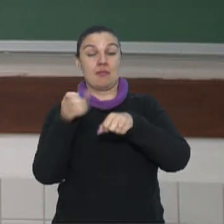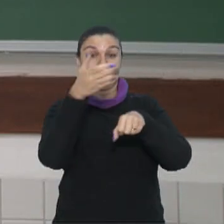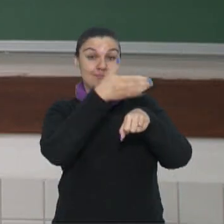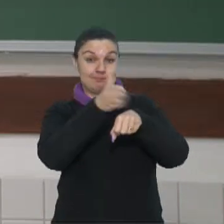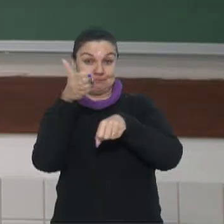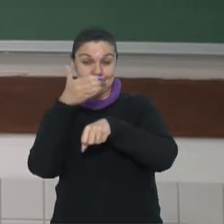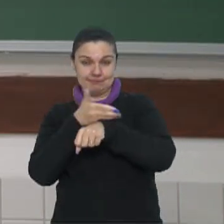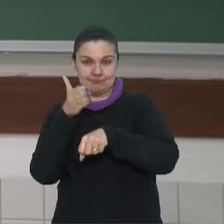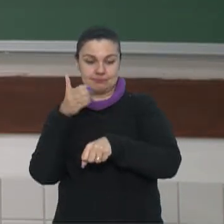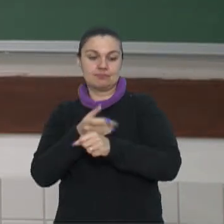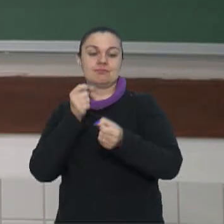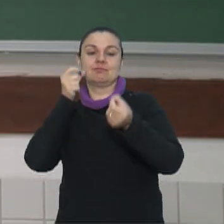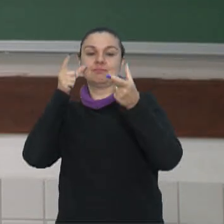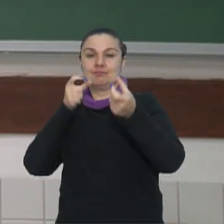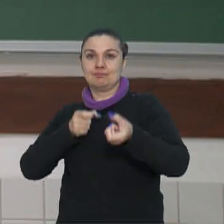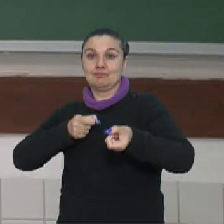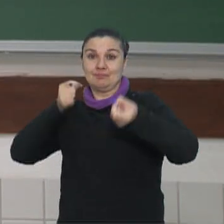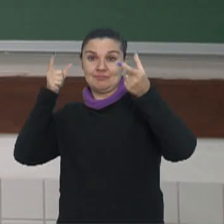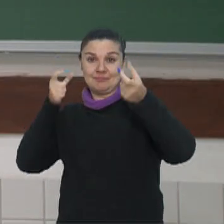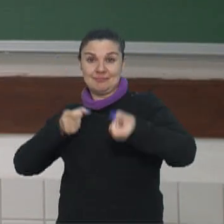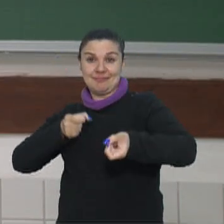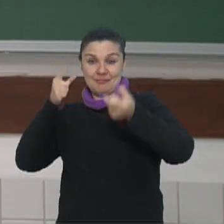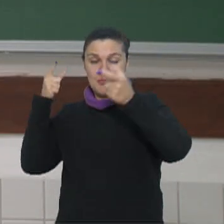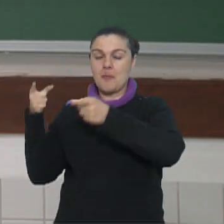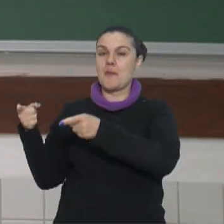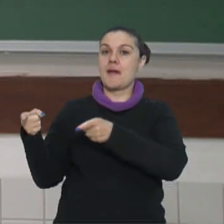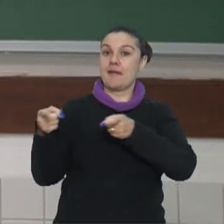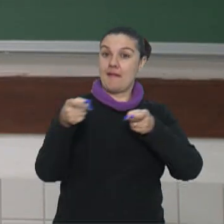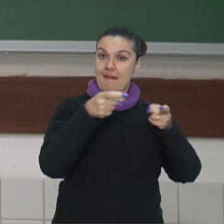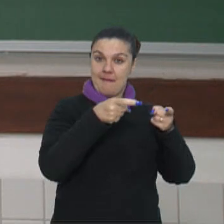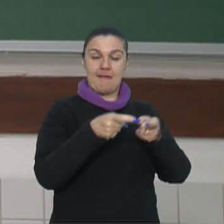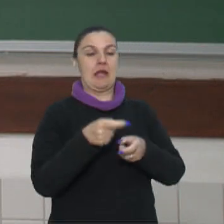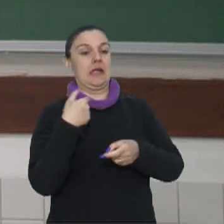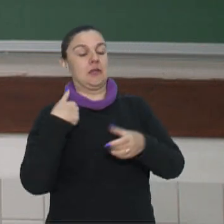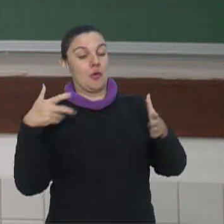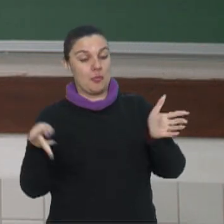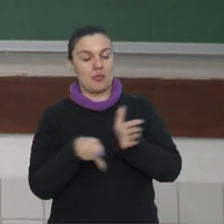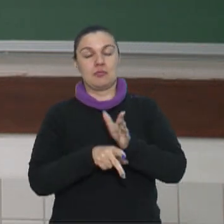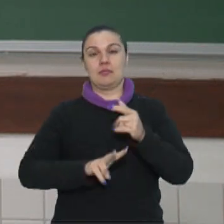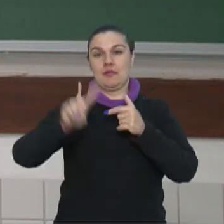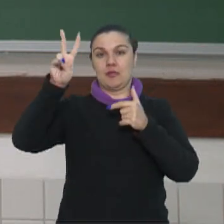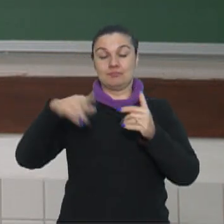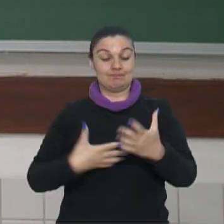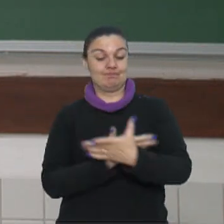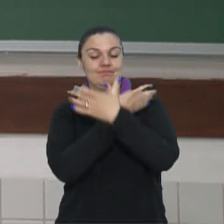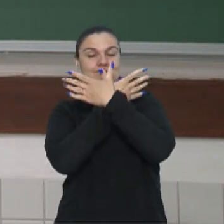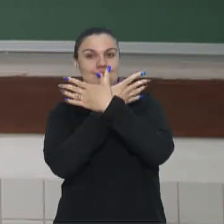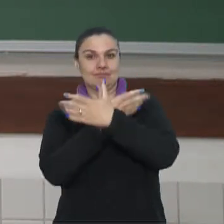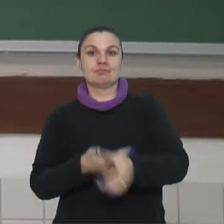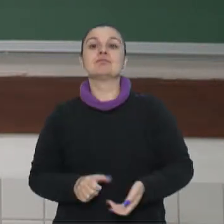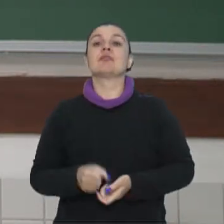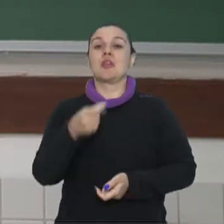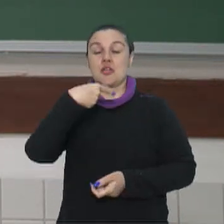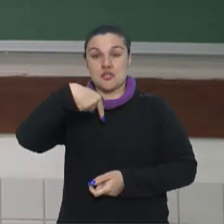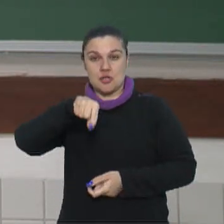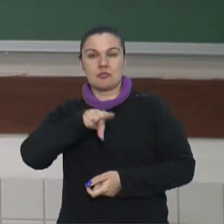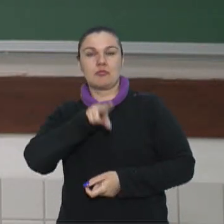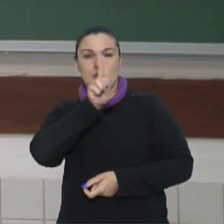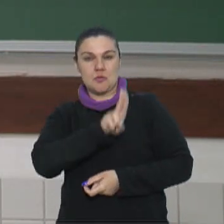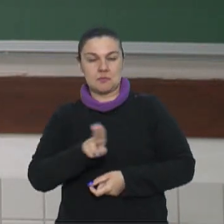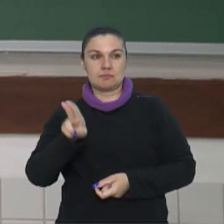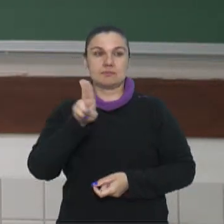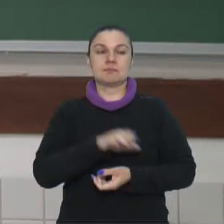como se fosse uma educação para eles. A educação azteca formada sobre valores guerreiros. E isso que é um ponto que nós vamos trazer muito na nossa aula.